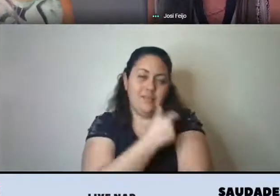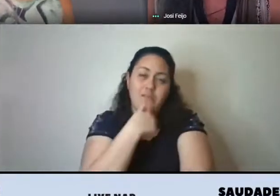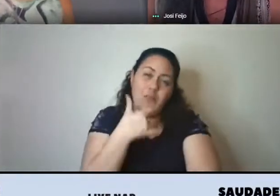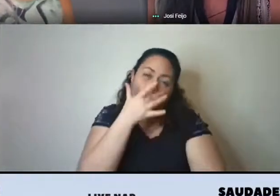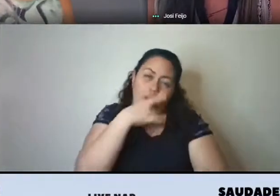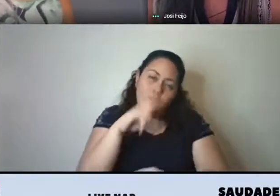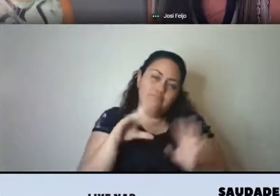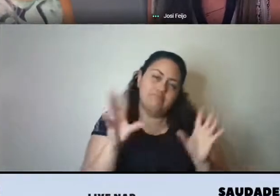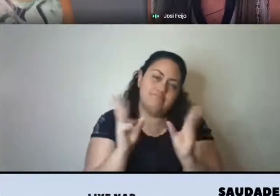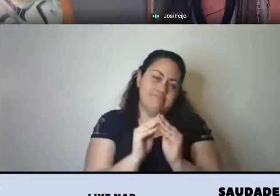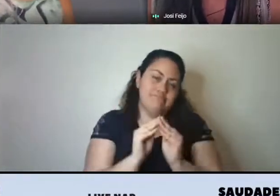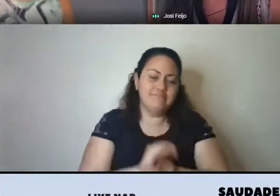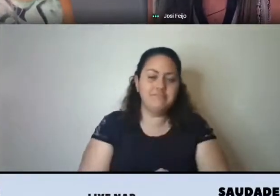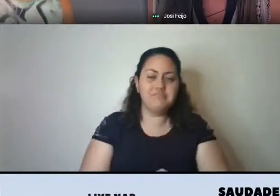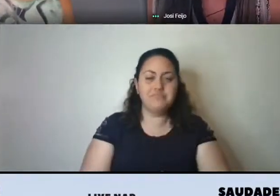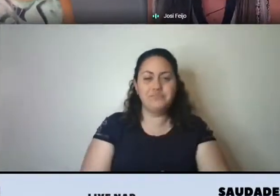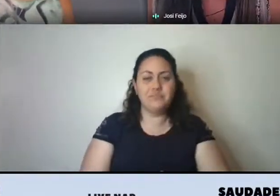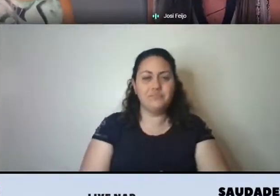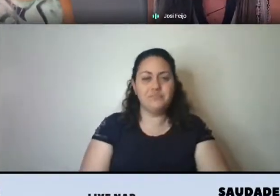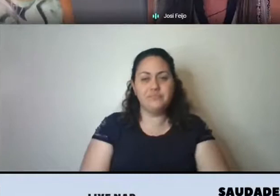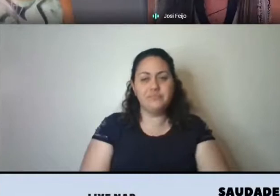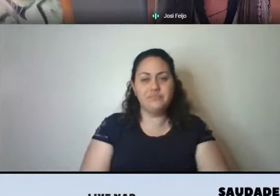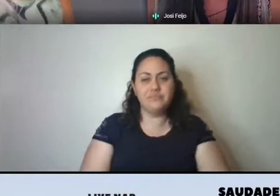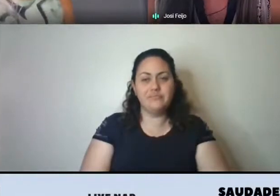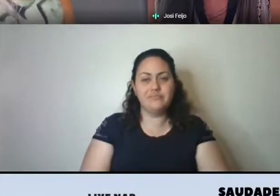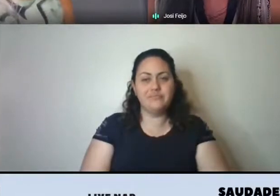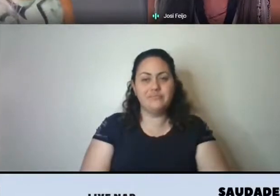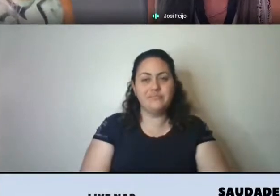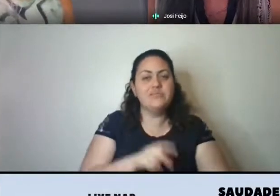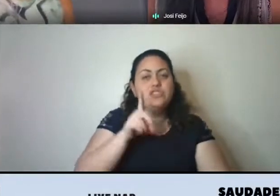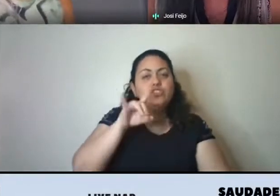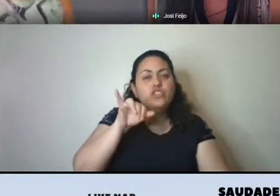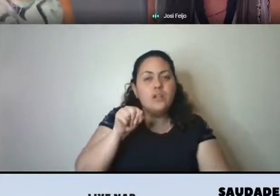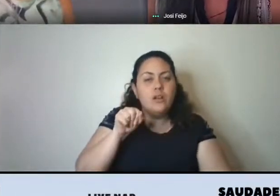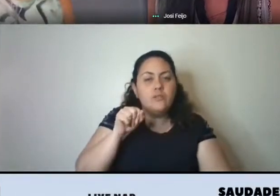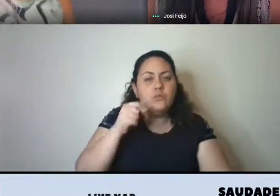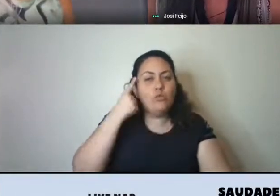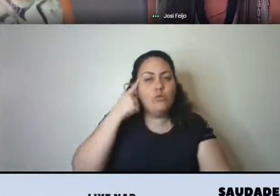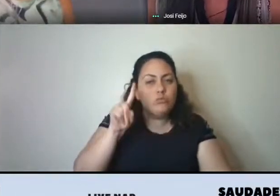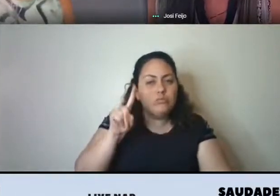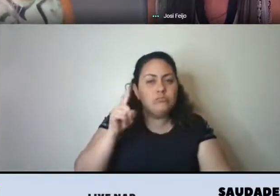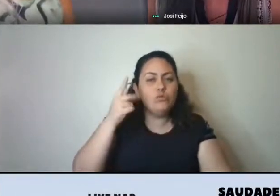sabe? É um dia de cada vez e aprendendo, né?